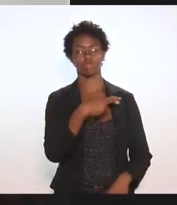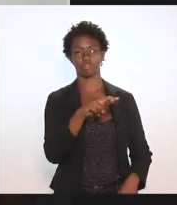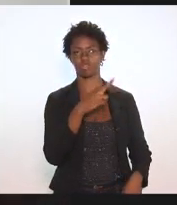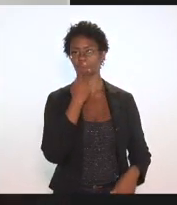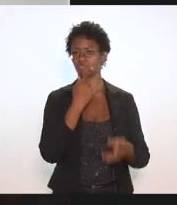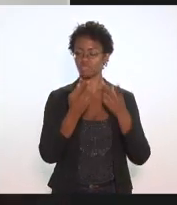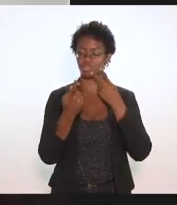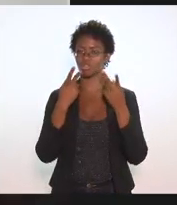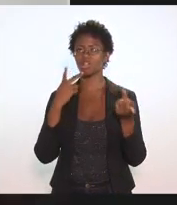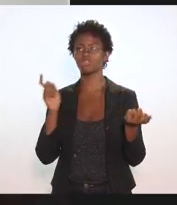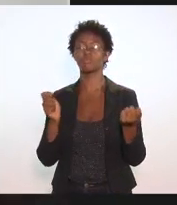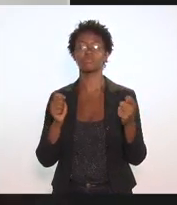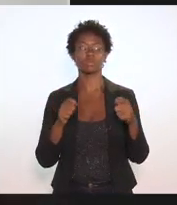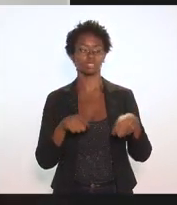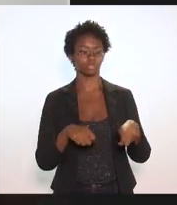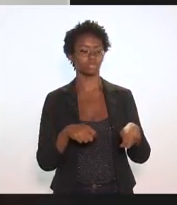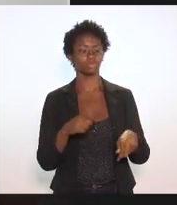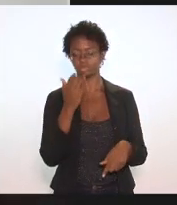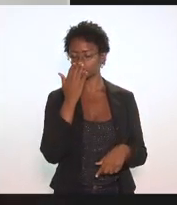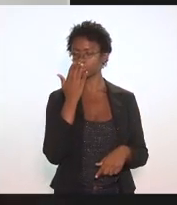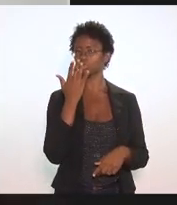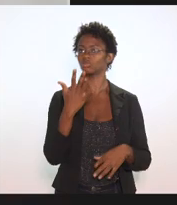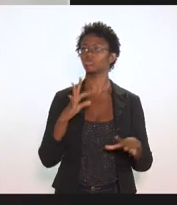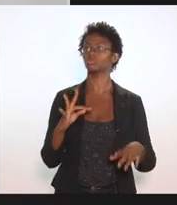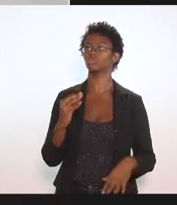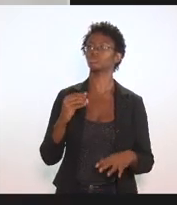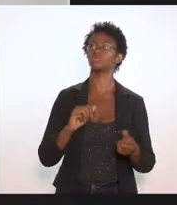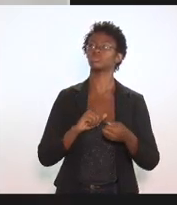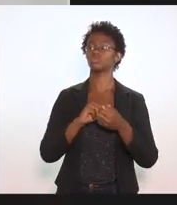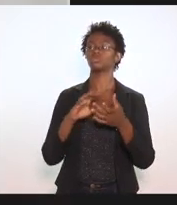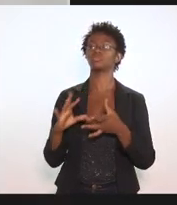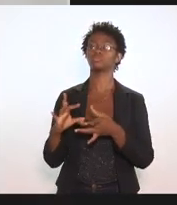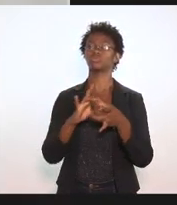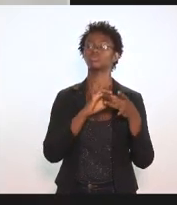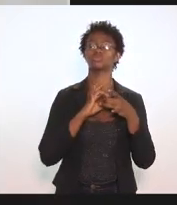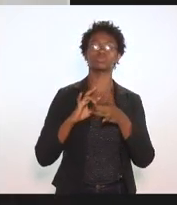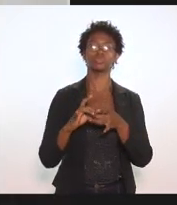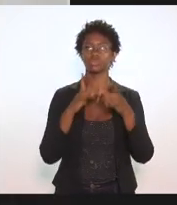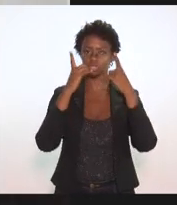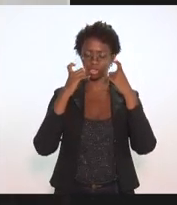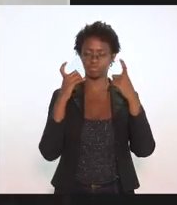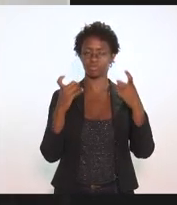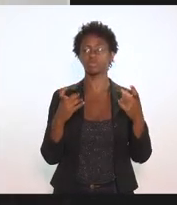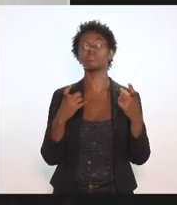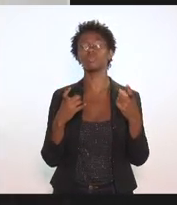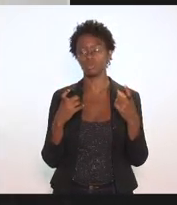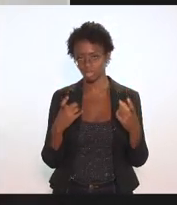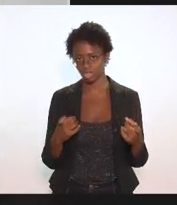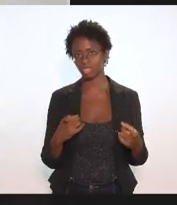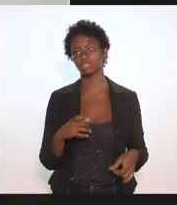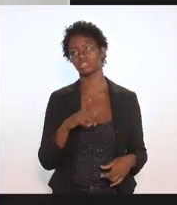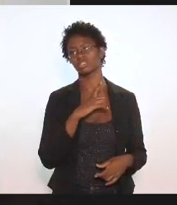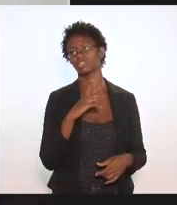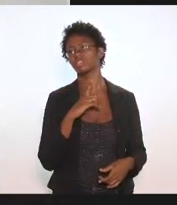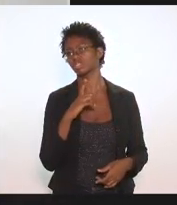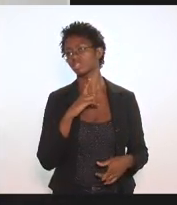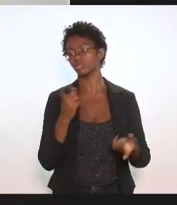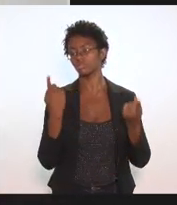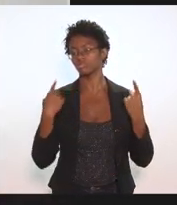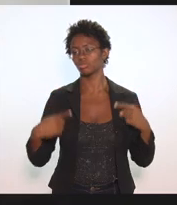a possibilidade de enfrentarmos todos juntos a violência que sobrecai sobre os